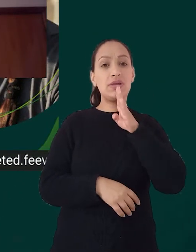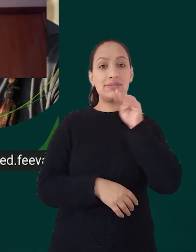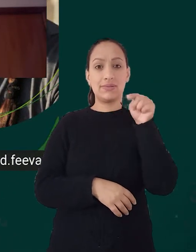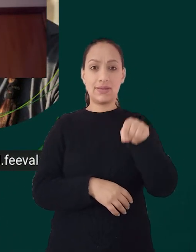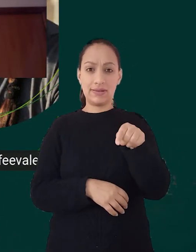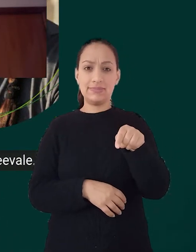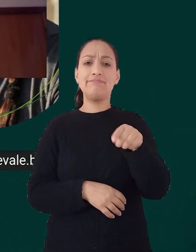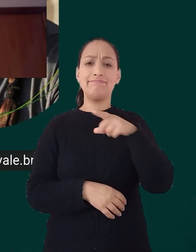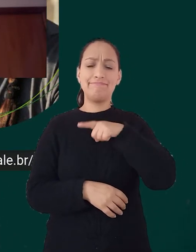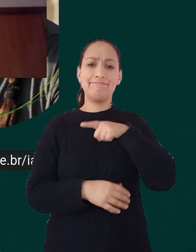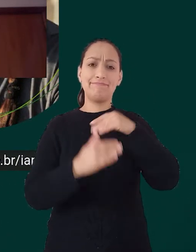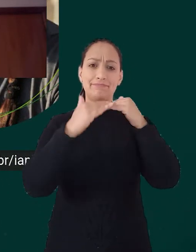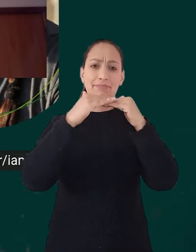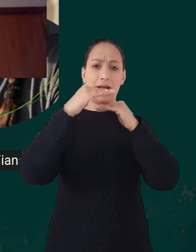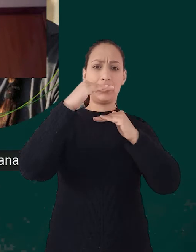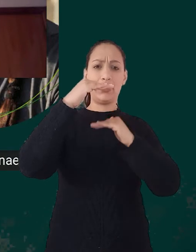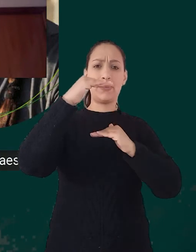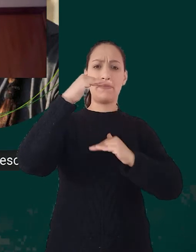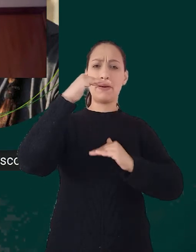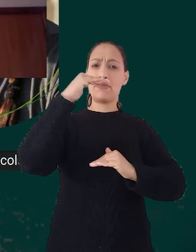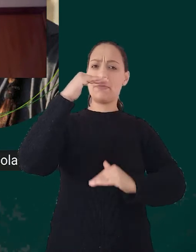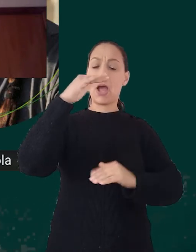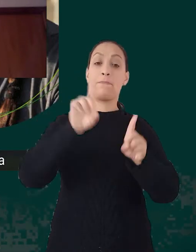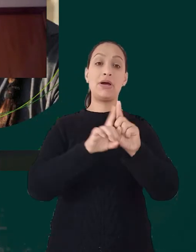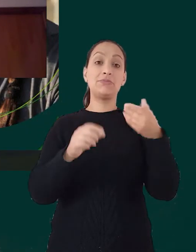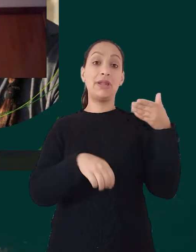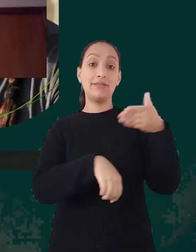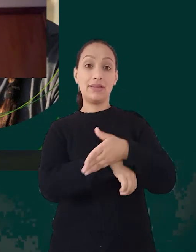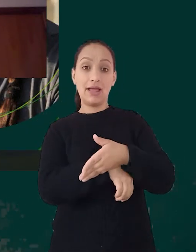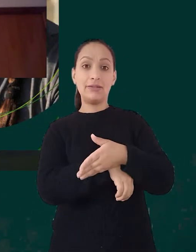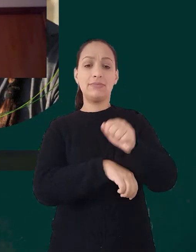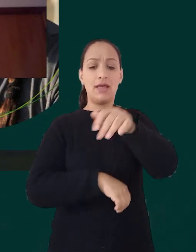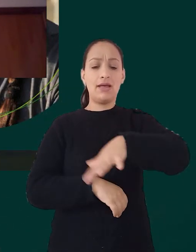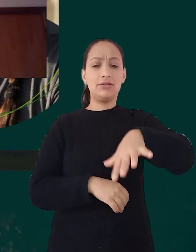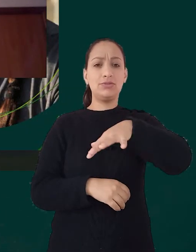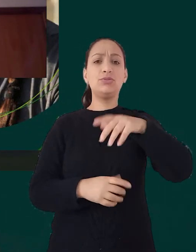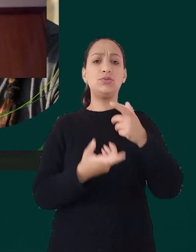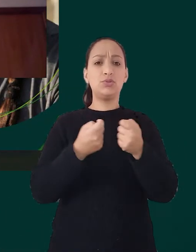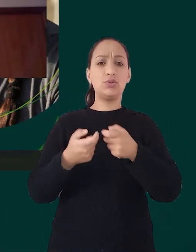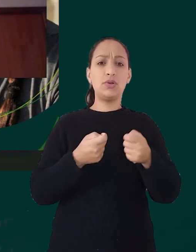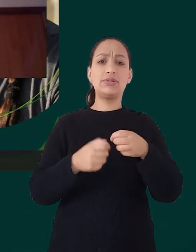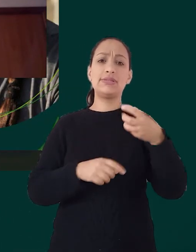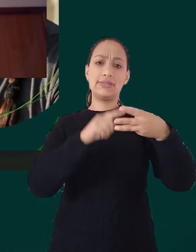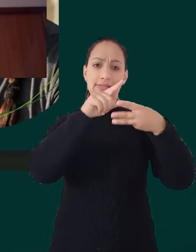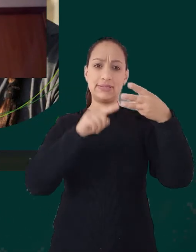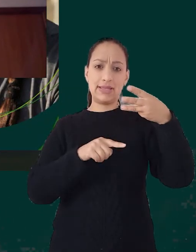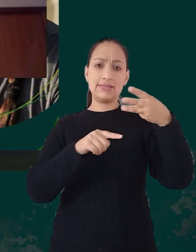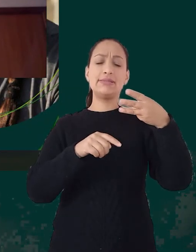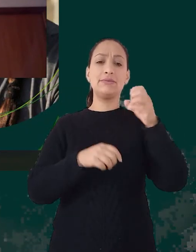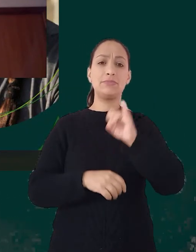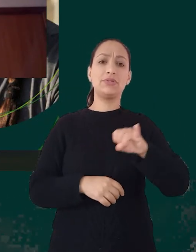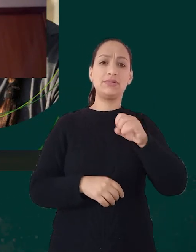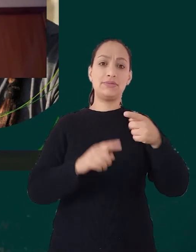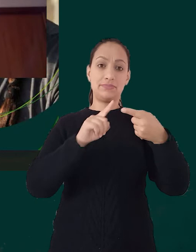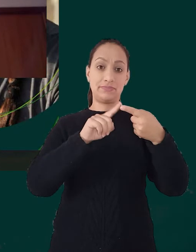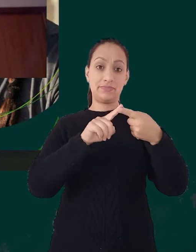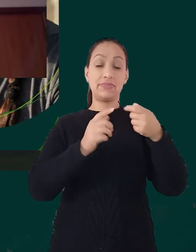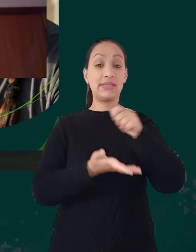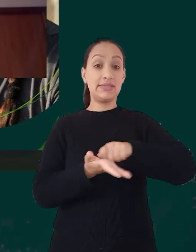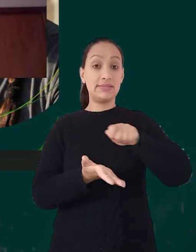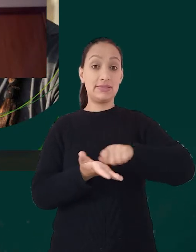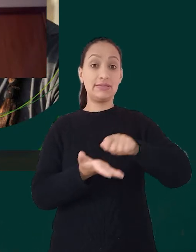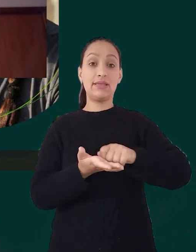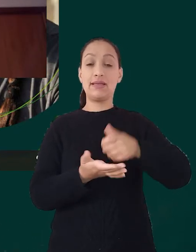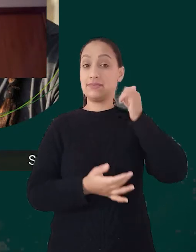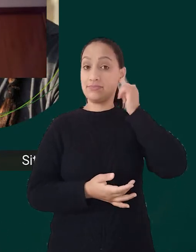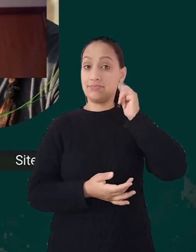mas para começar a adentrar o mercado de jogos, existem esses 3 que são os iniciais. A parte escrita, que é a parte de narrativas,